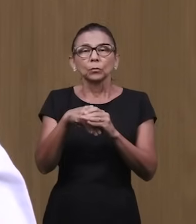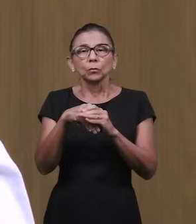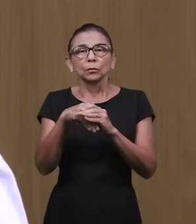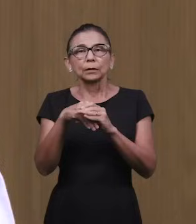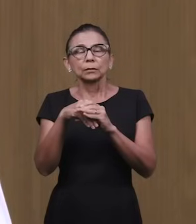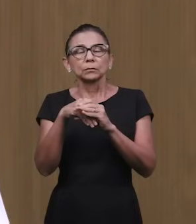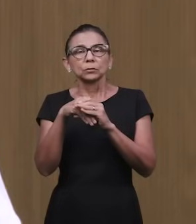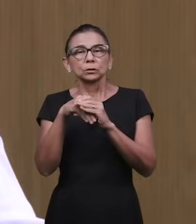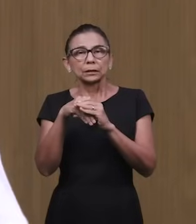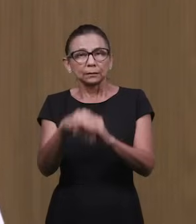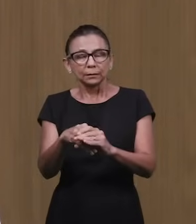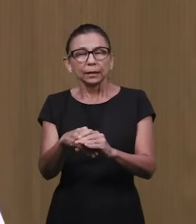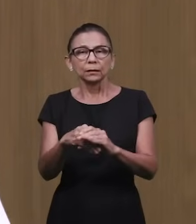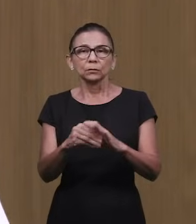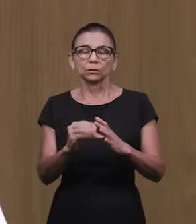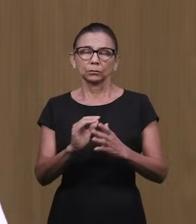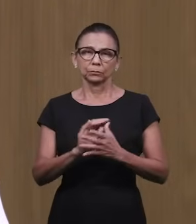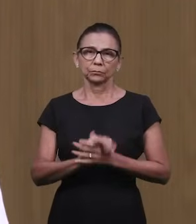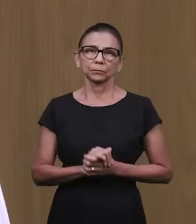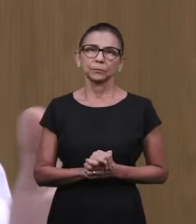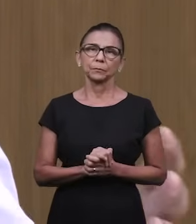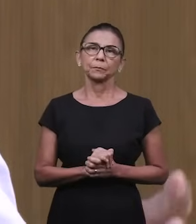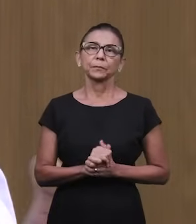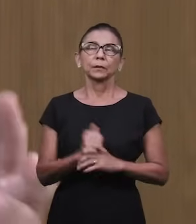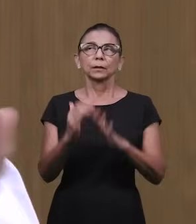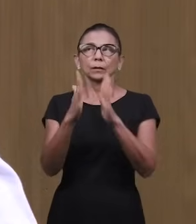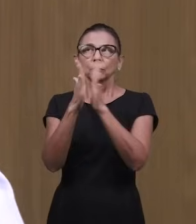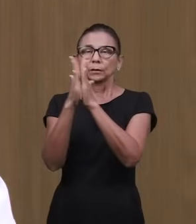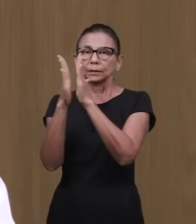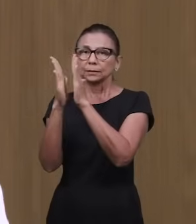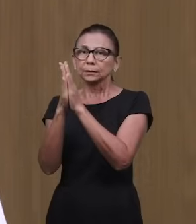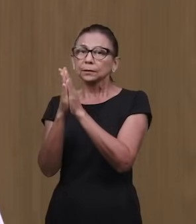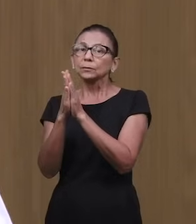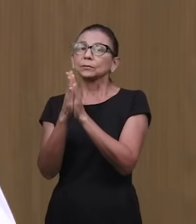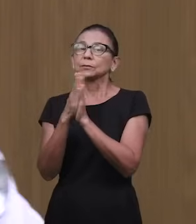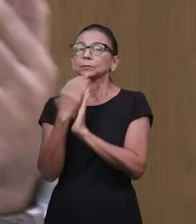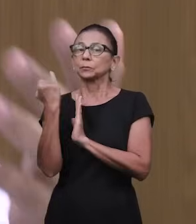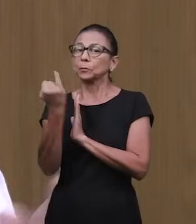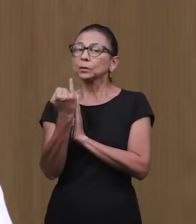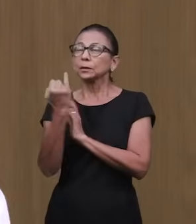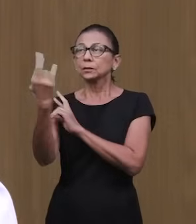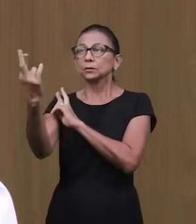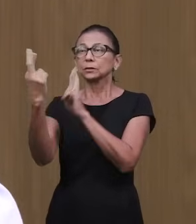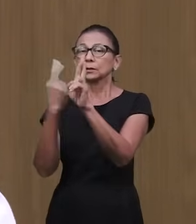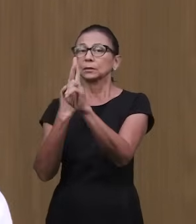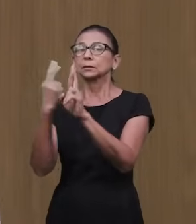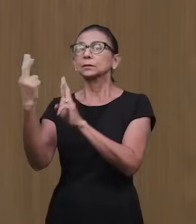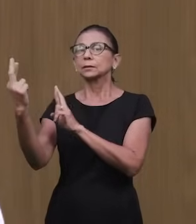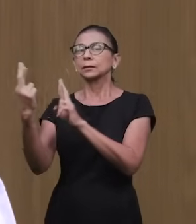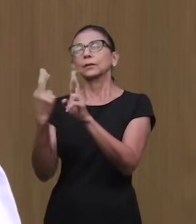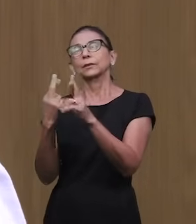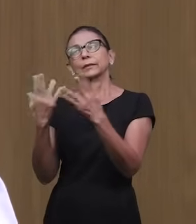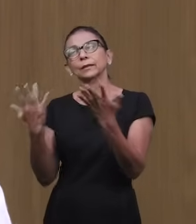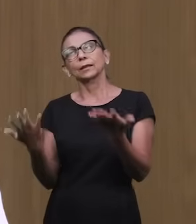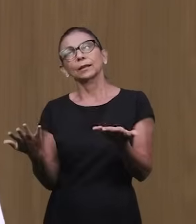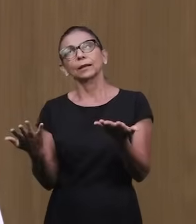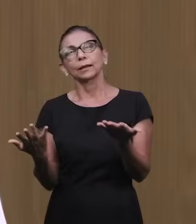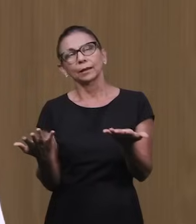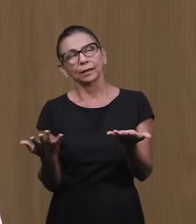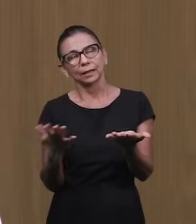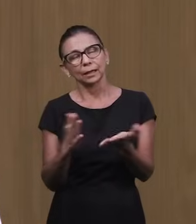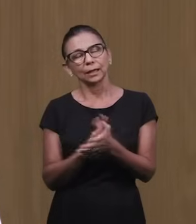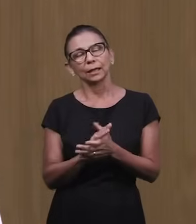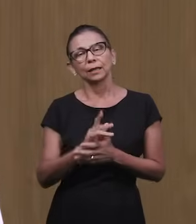uma invenção de Lutero, mas foi retomado aquilo que foi vivido como doutrina na